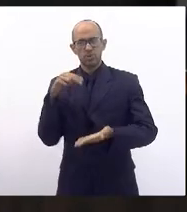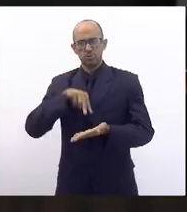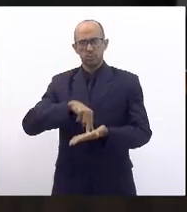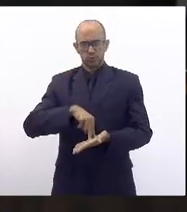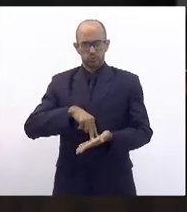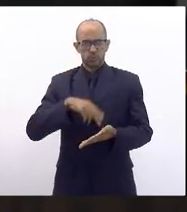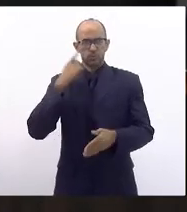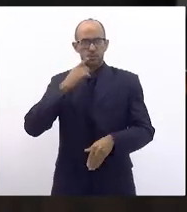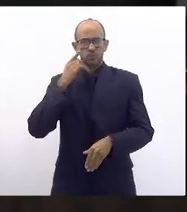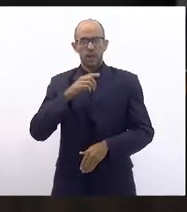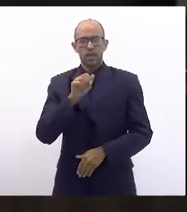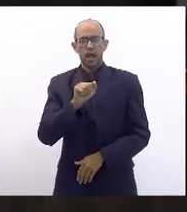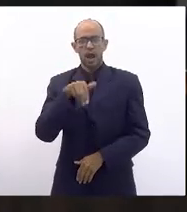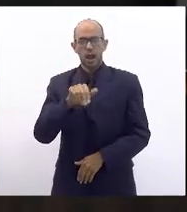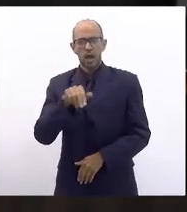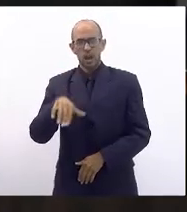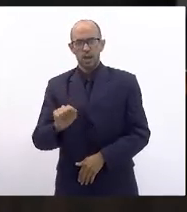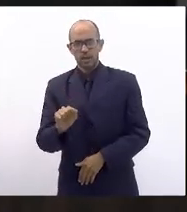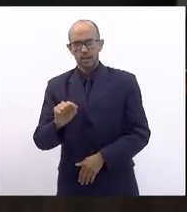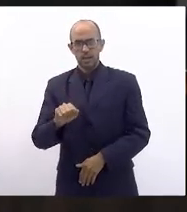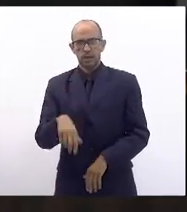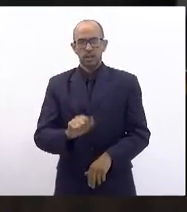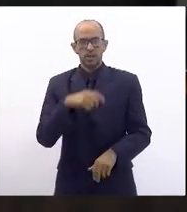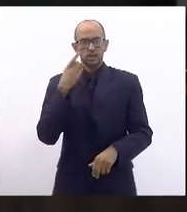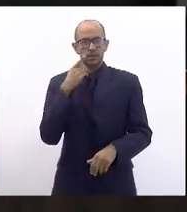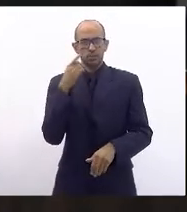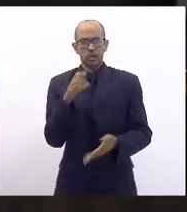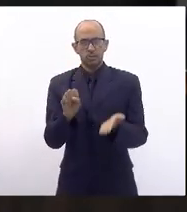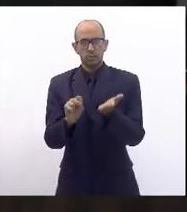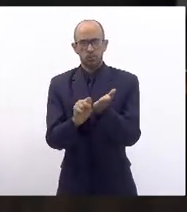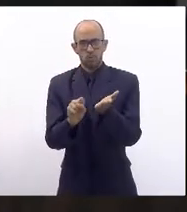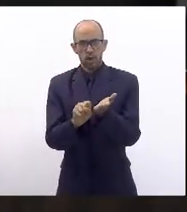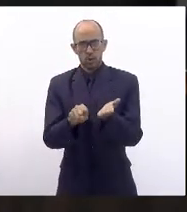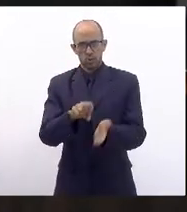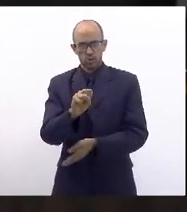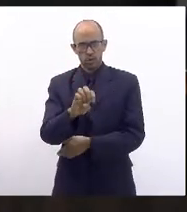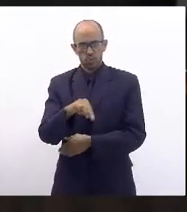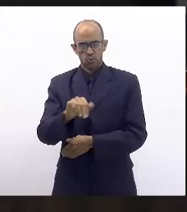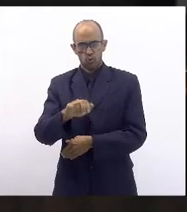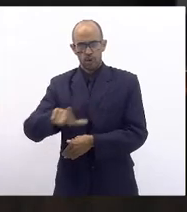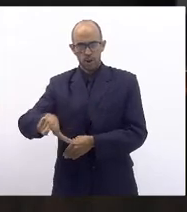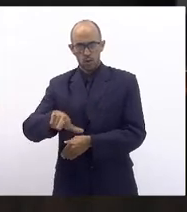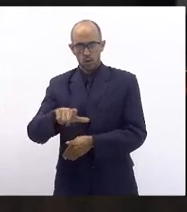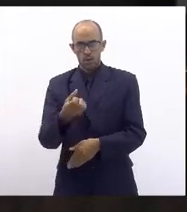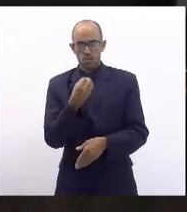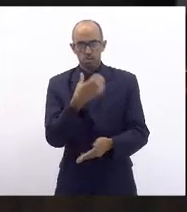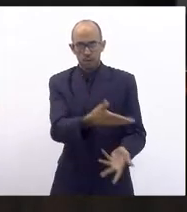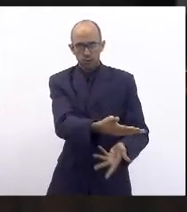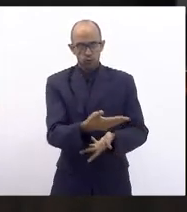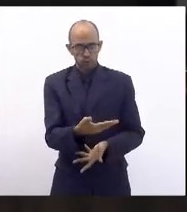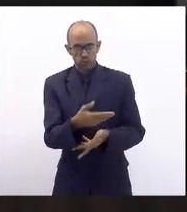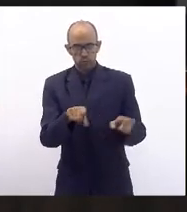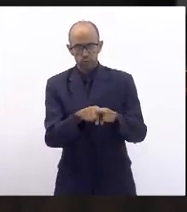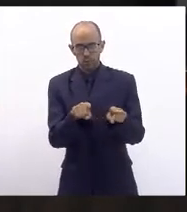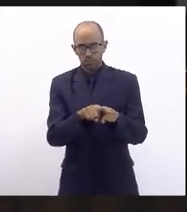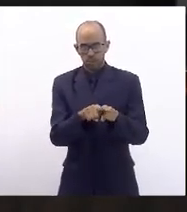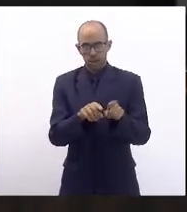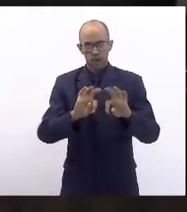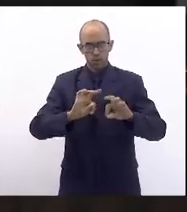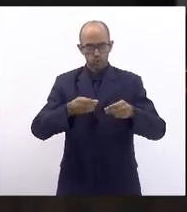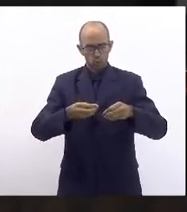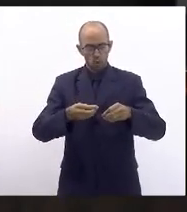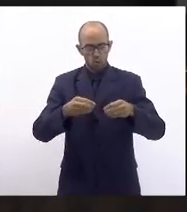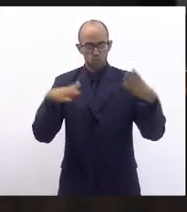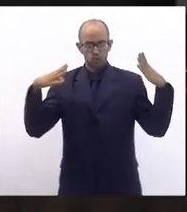deputada Alana Passos Deputado Samuel Malafaia e dou as boas-vindas aos demais integrantes das Forças Armadas